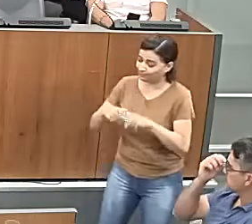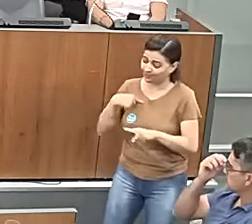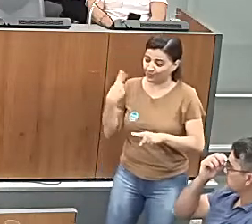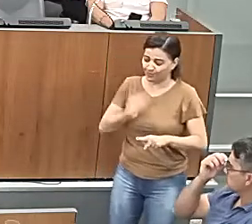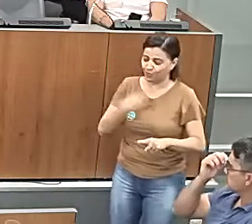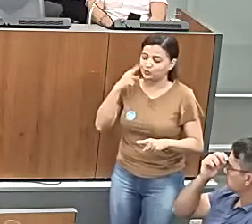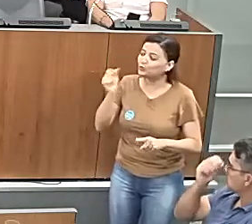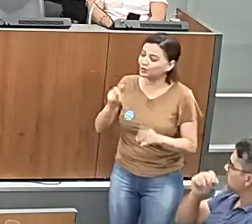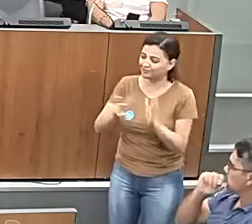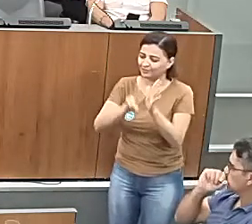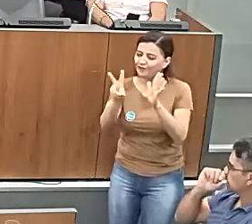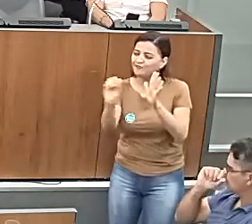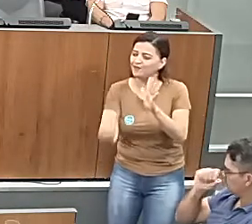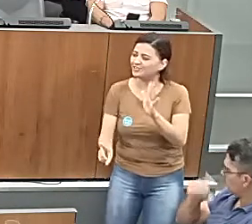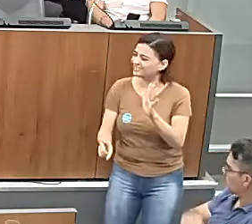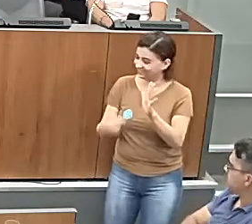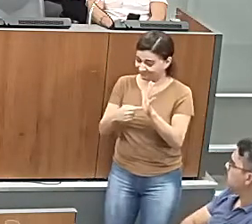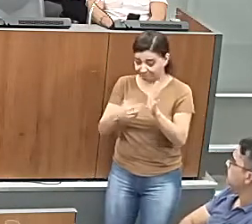aqui hoje.